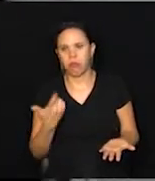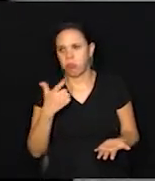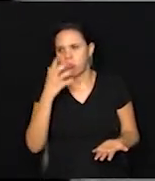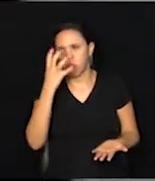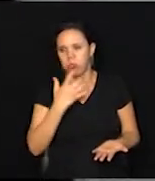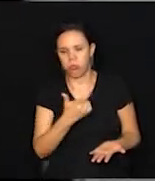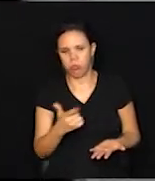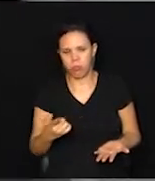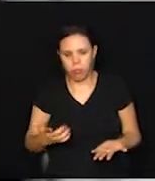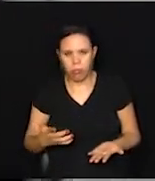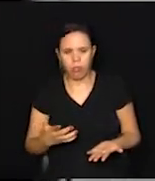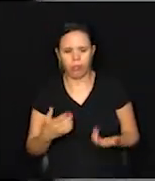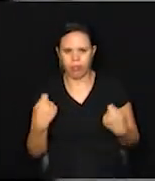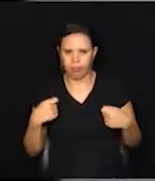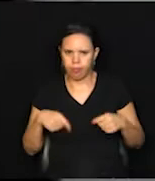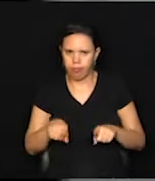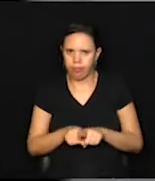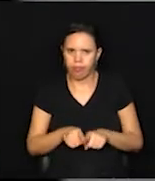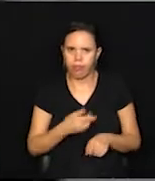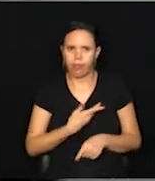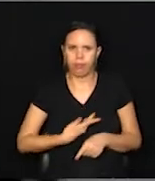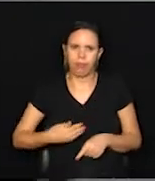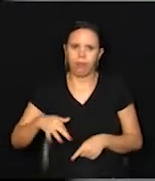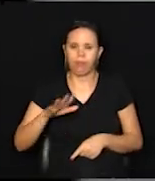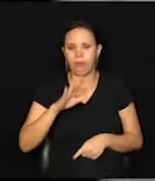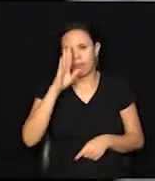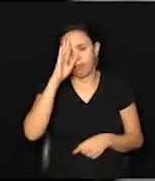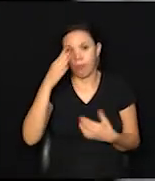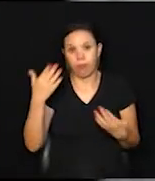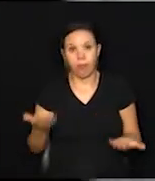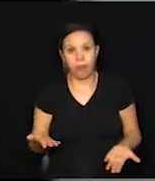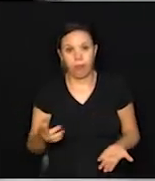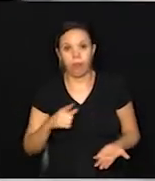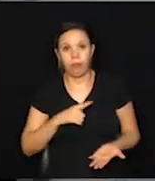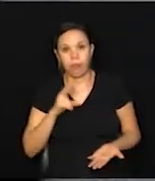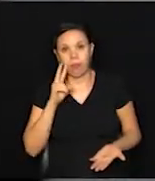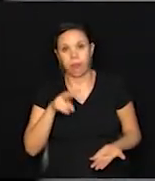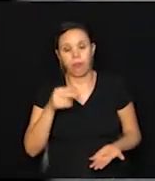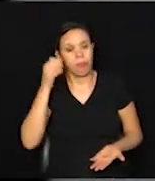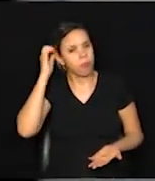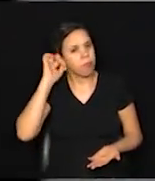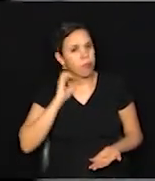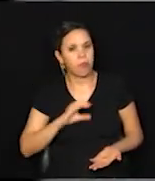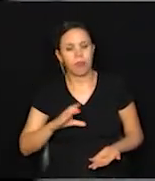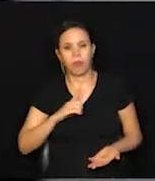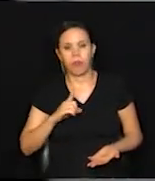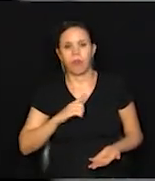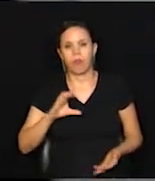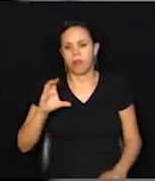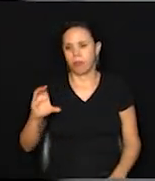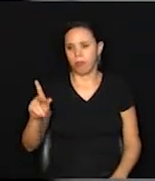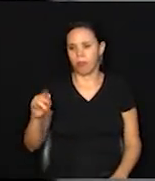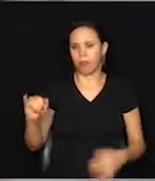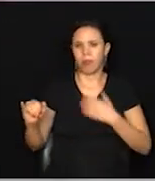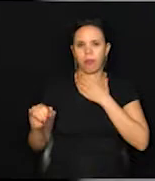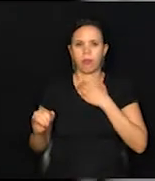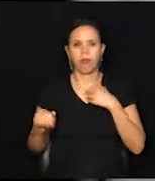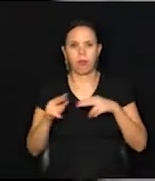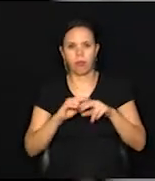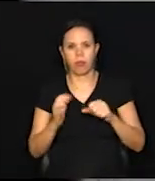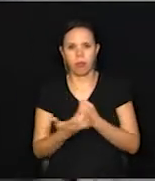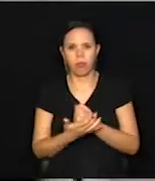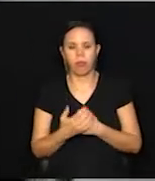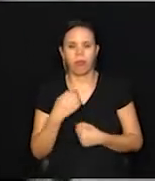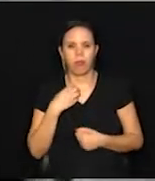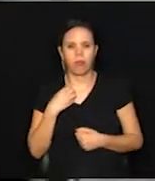que deveria, principalmente o governo federal, né? Quer dizer, a gente tem visto aí agora, tem uma CPI da pandemia, que também já gerou